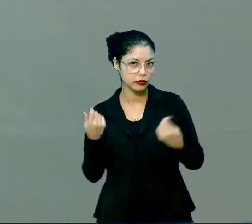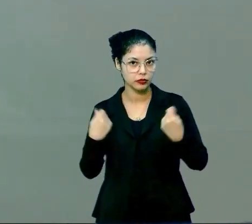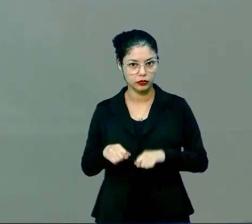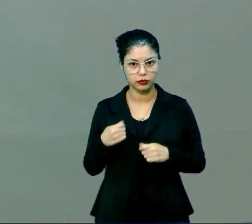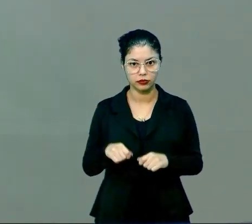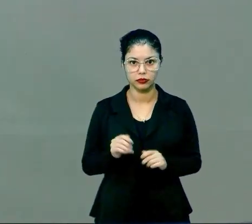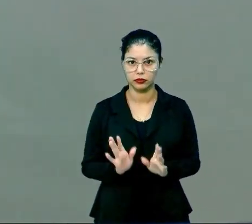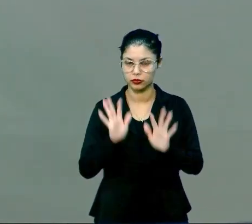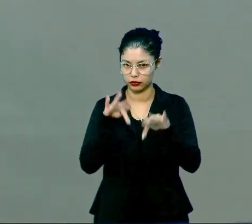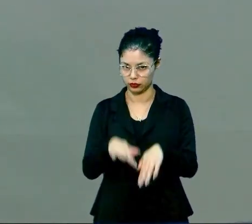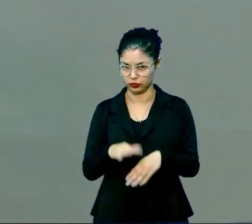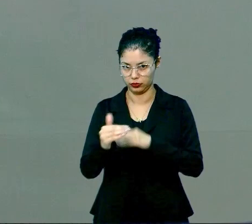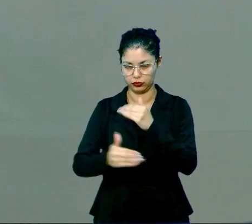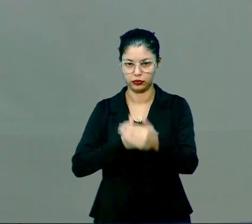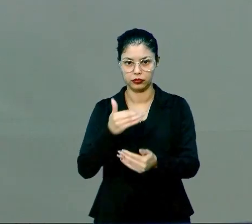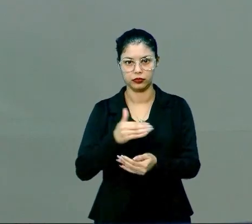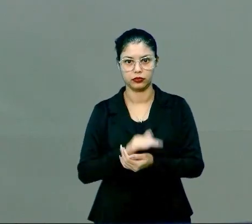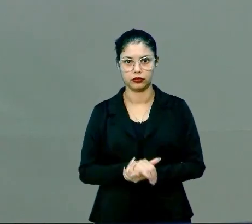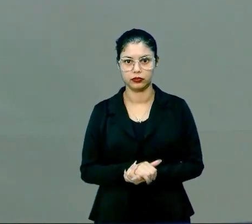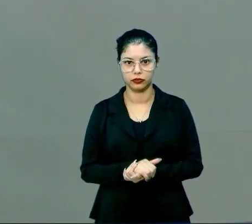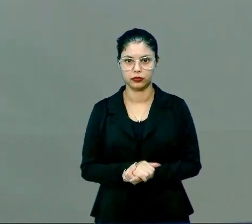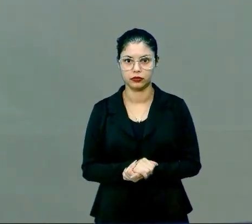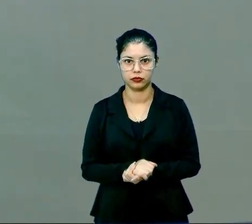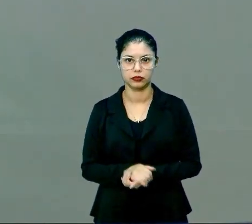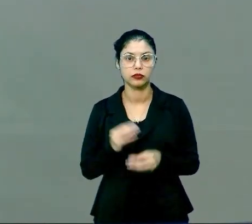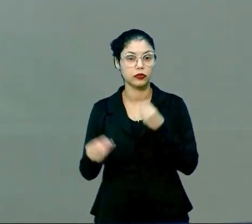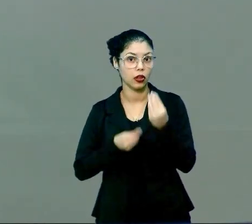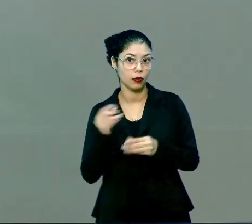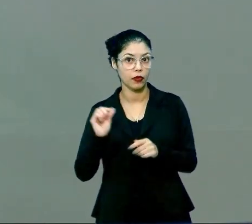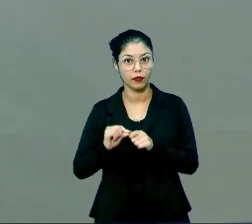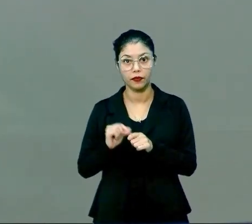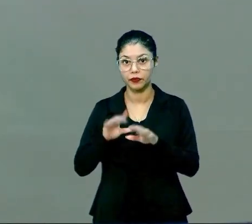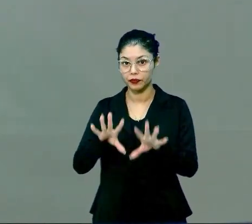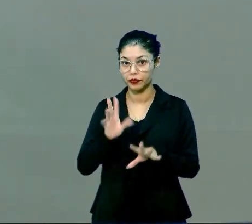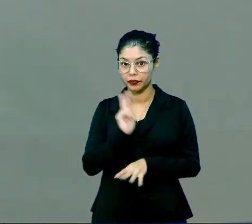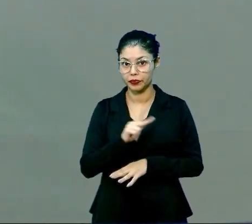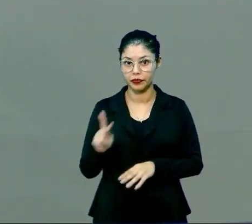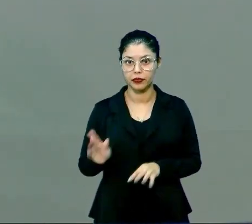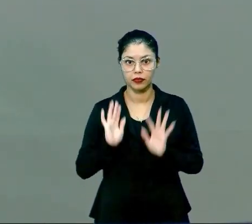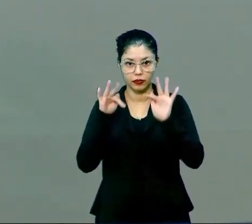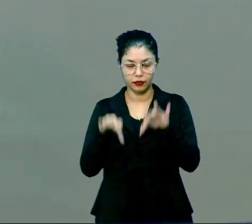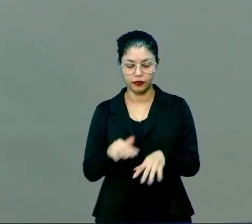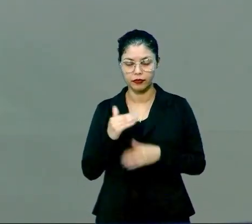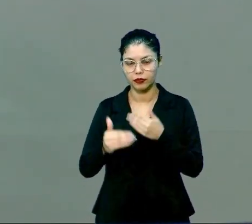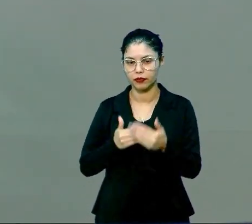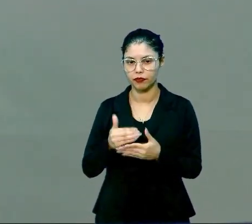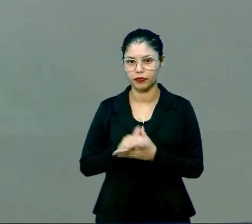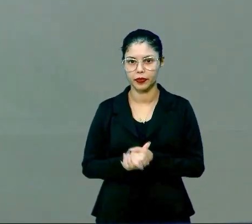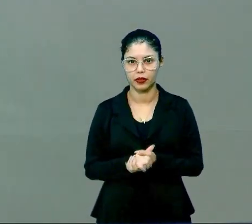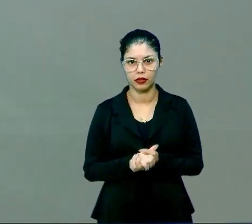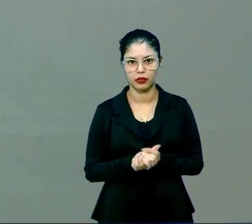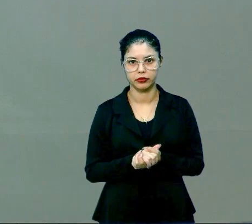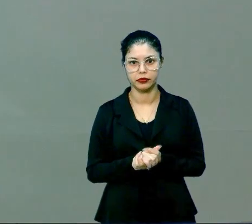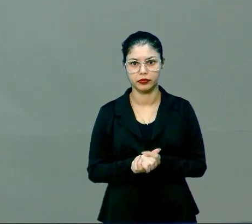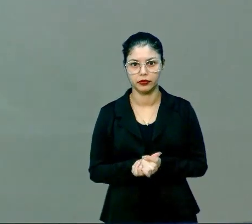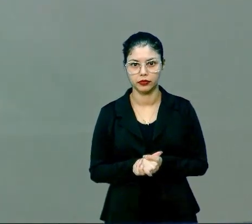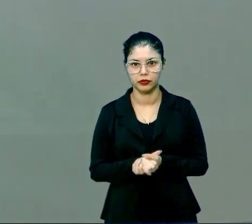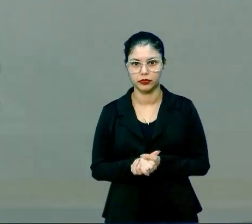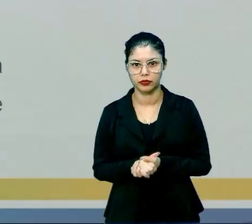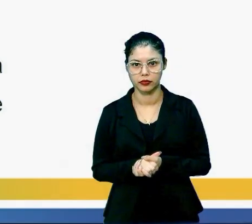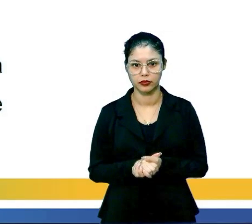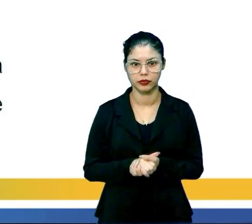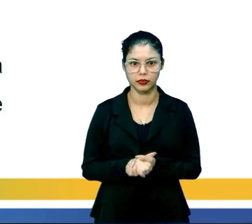precisa concluir o desenvolvimento dele. E aí como é que ele faz isso, professora? Concluir o desenvolvimento? Ele vai concluir